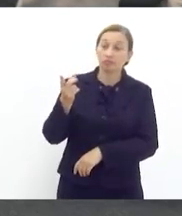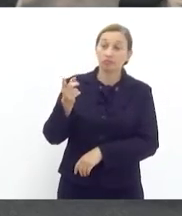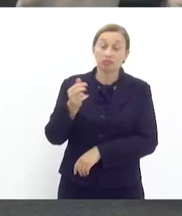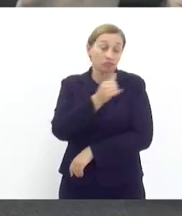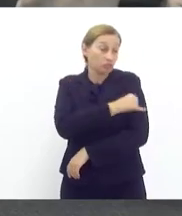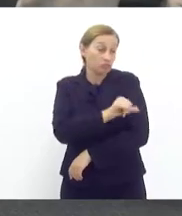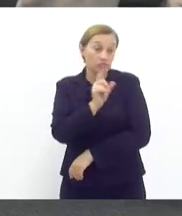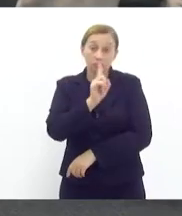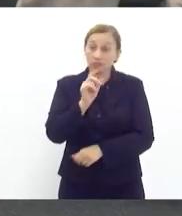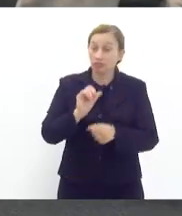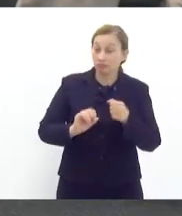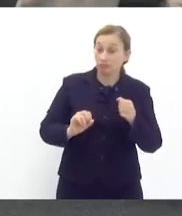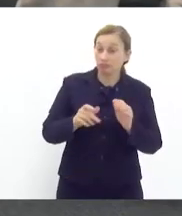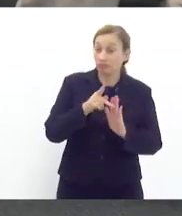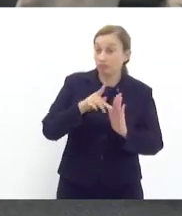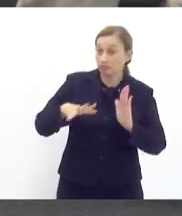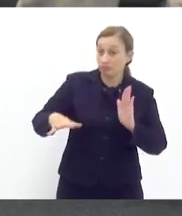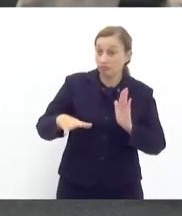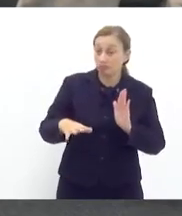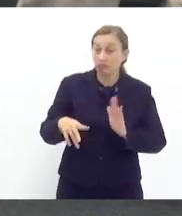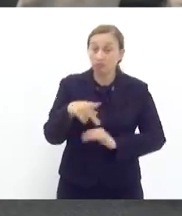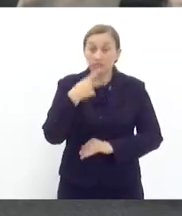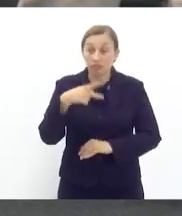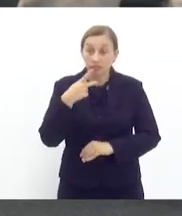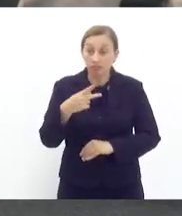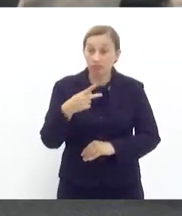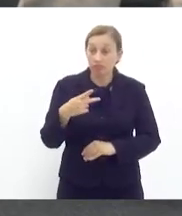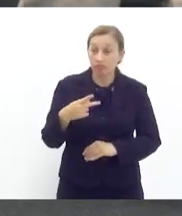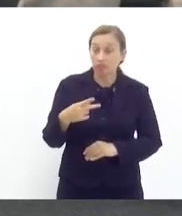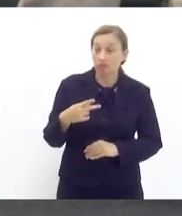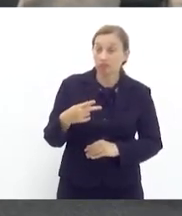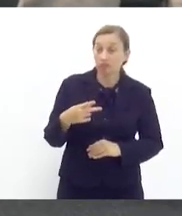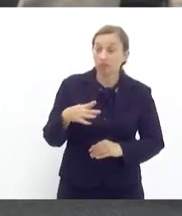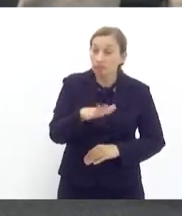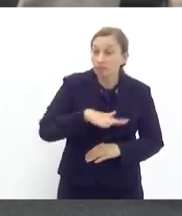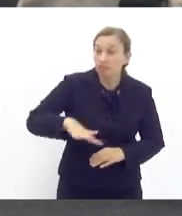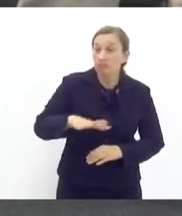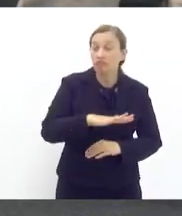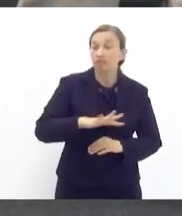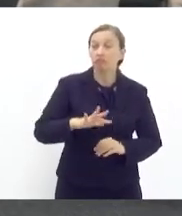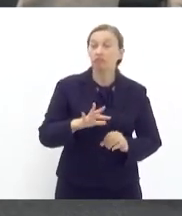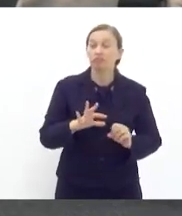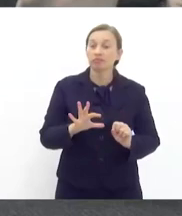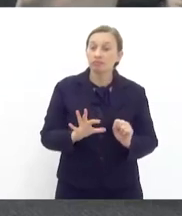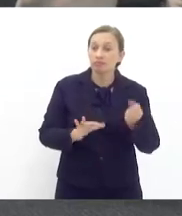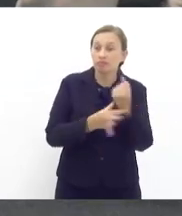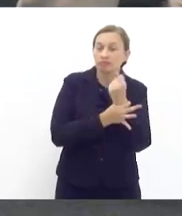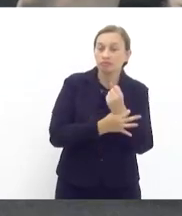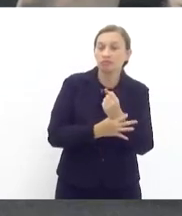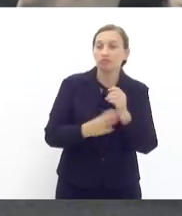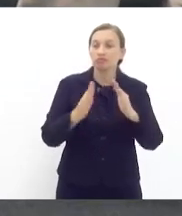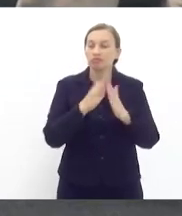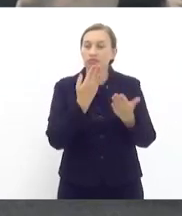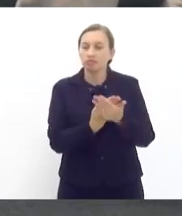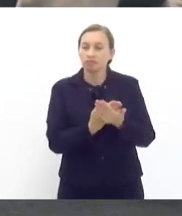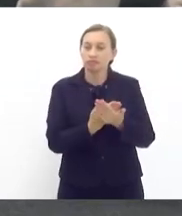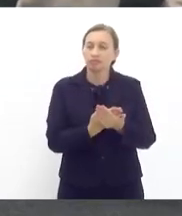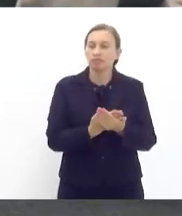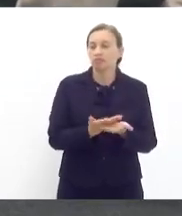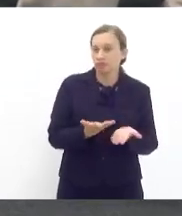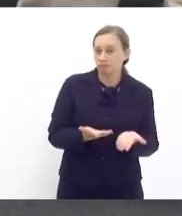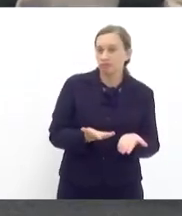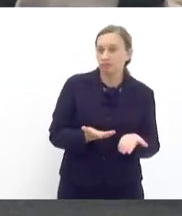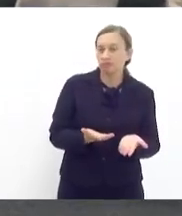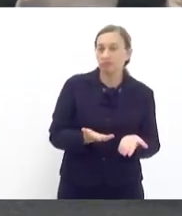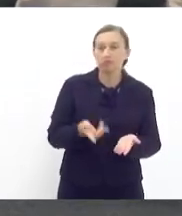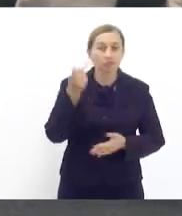protocolo que trata desse ambiente de convivência e de segurança nas escolas do estado de São Paulo e de Minas Gerais e que